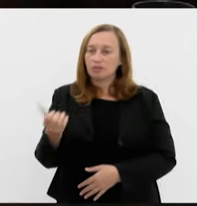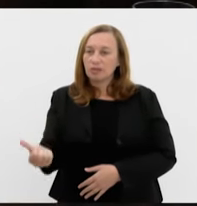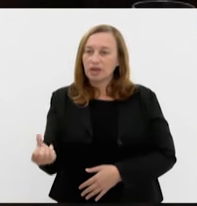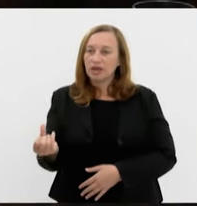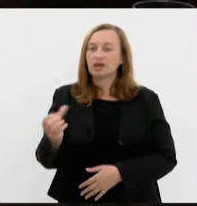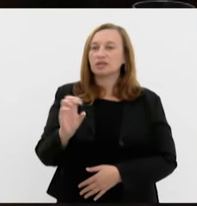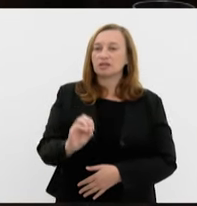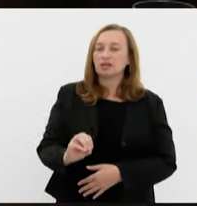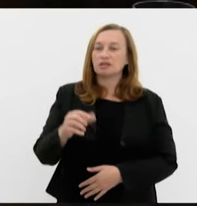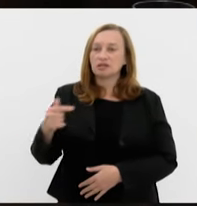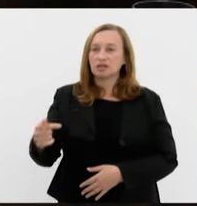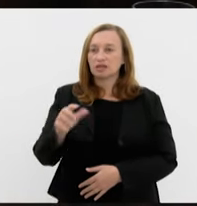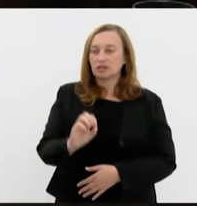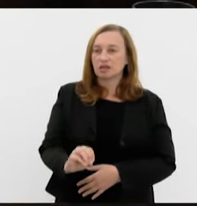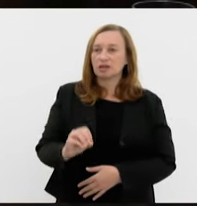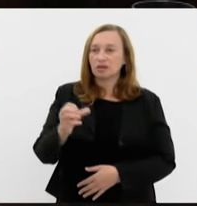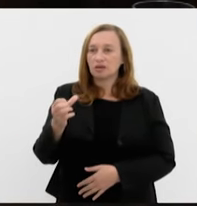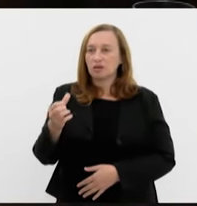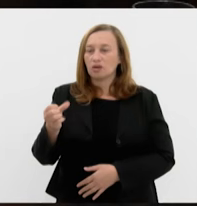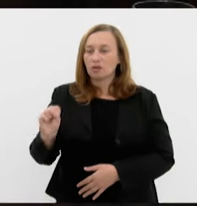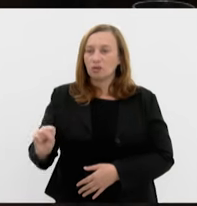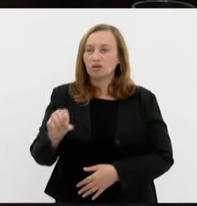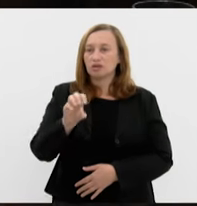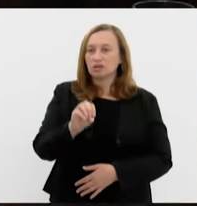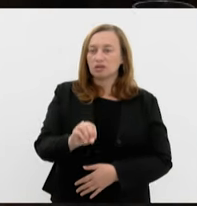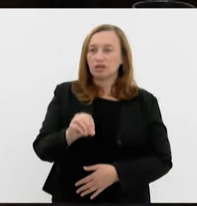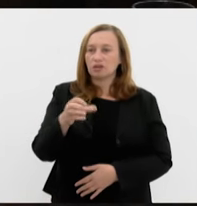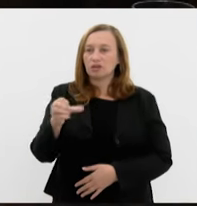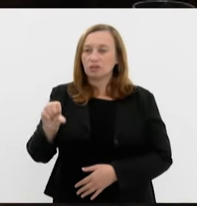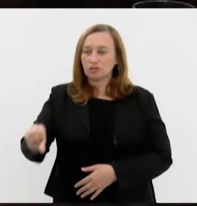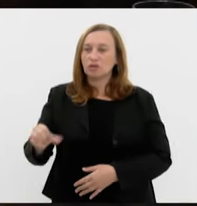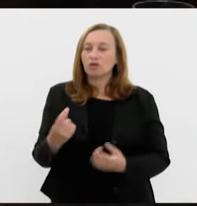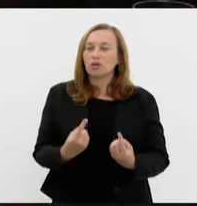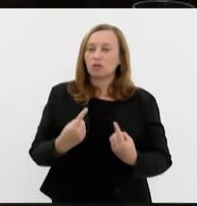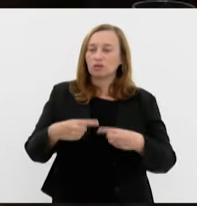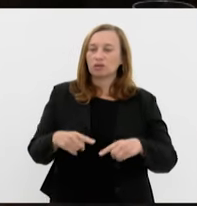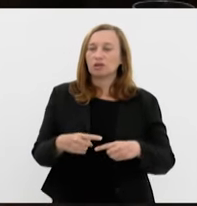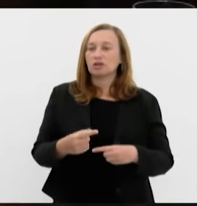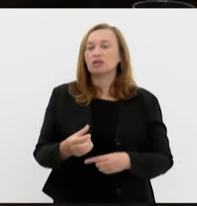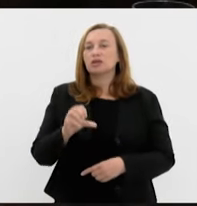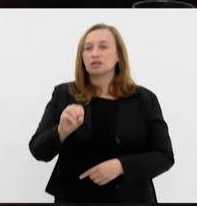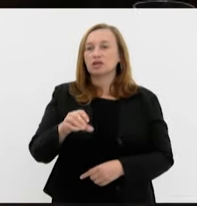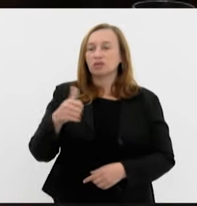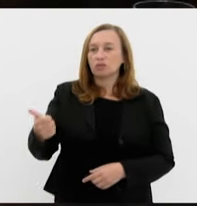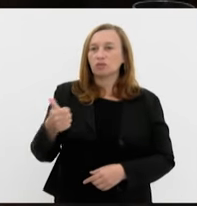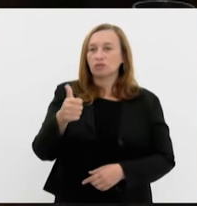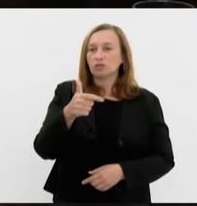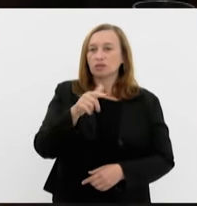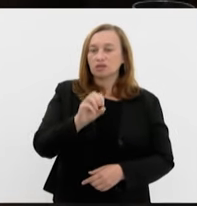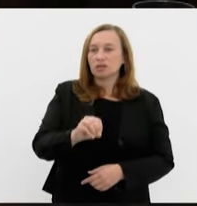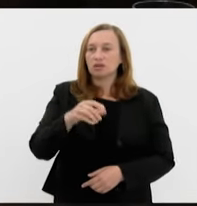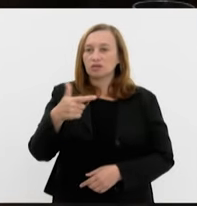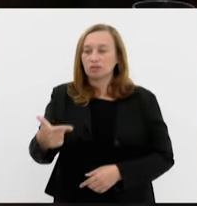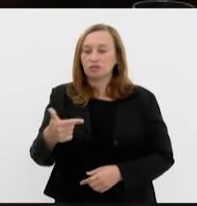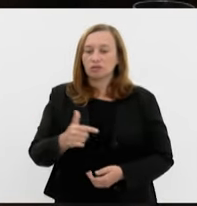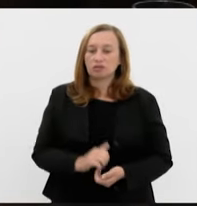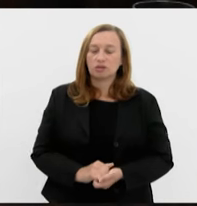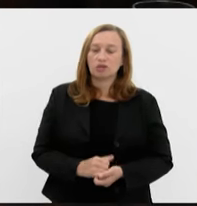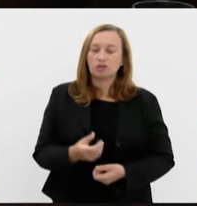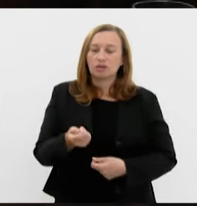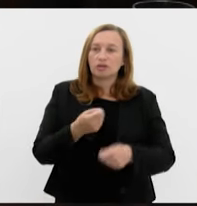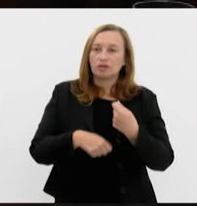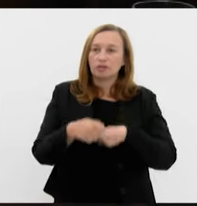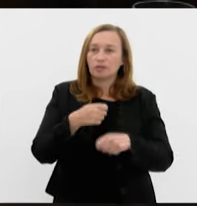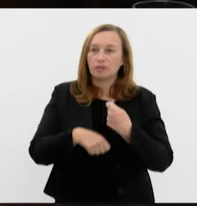08 e 09 e contrário às emendas número 01 e 02 e de Economia